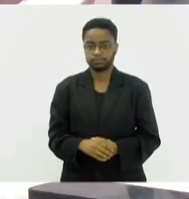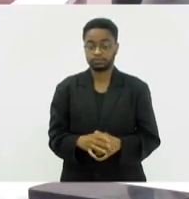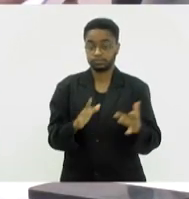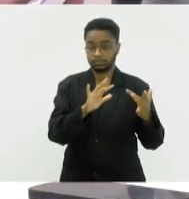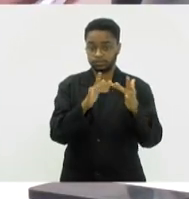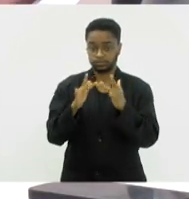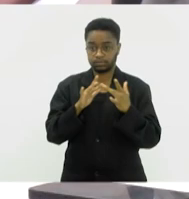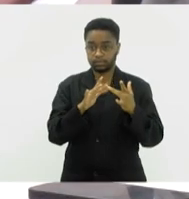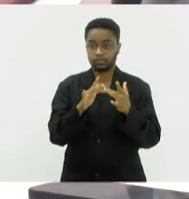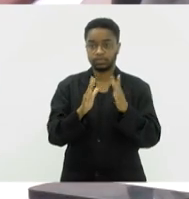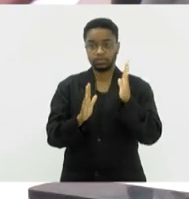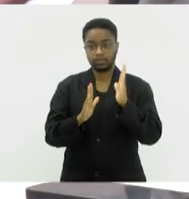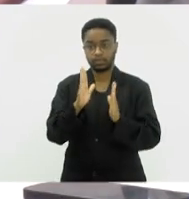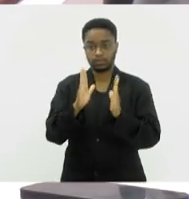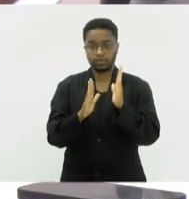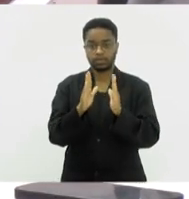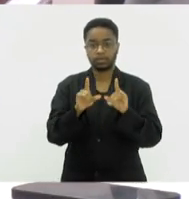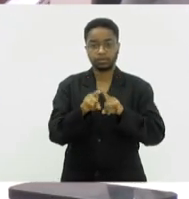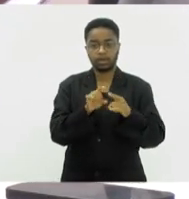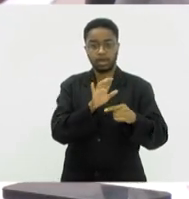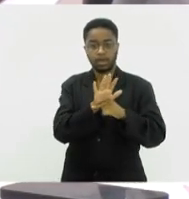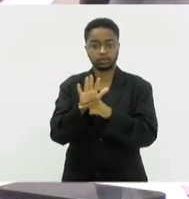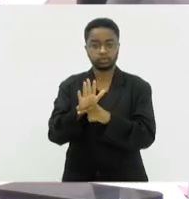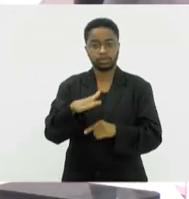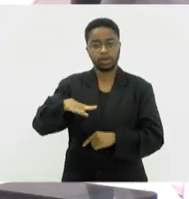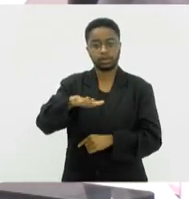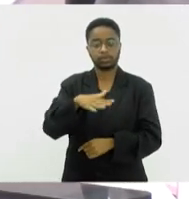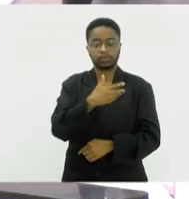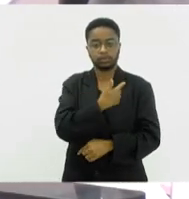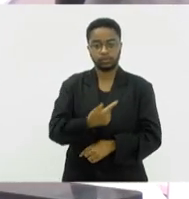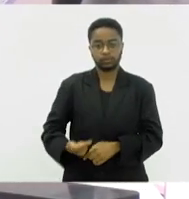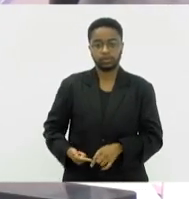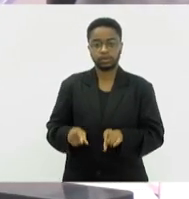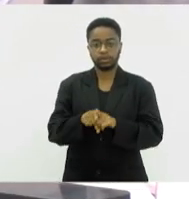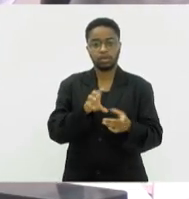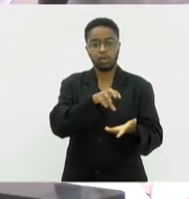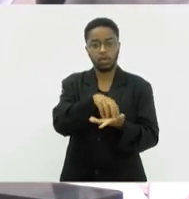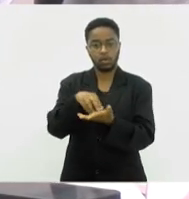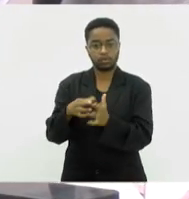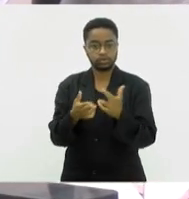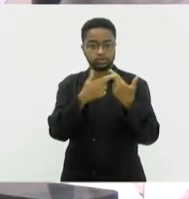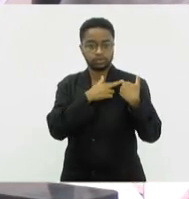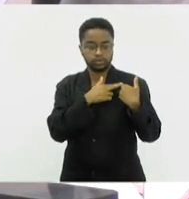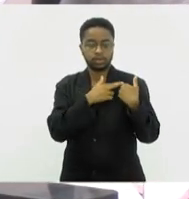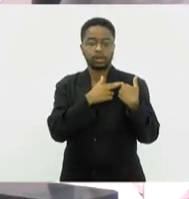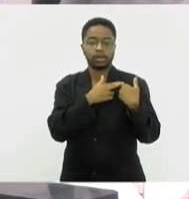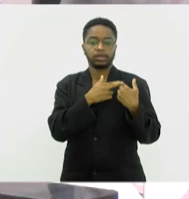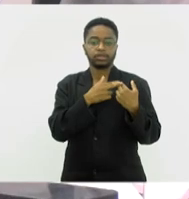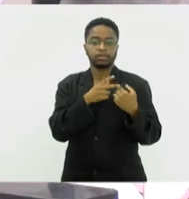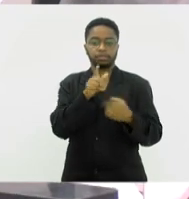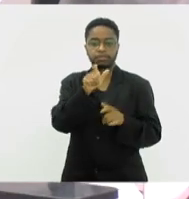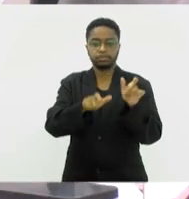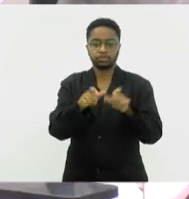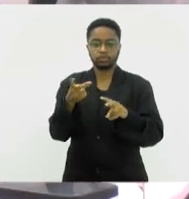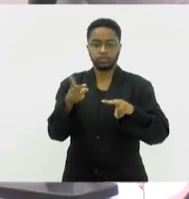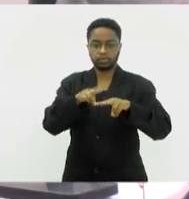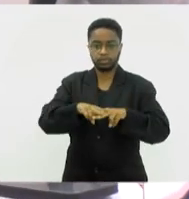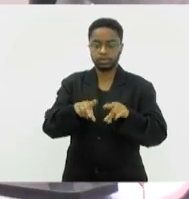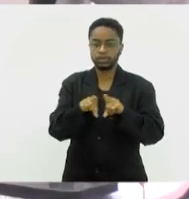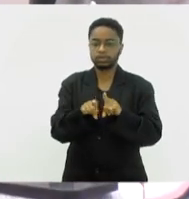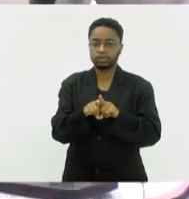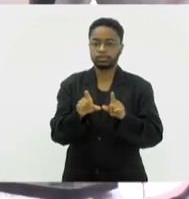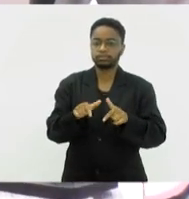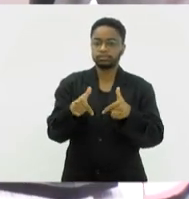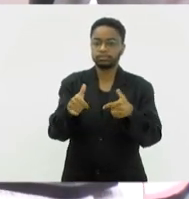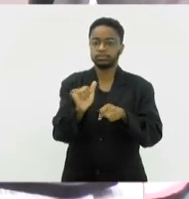Articulação de regime e colaboração com as esferas de governo, com os órgãos responsáveis pela custódia de pessoas privativas de liberdade, adoção de